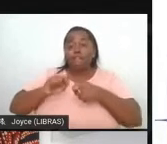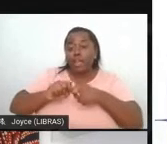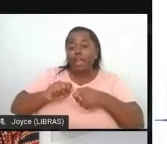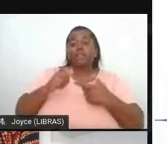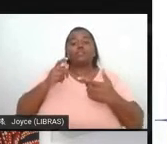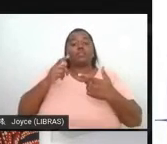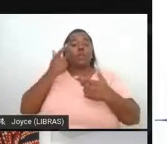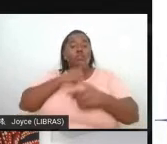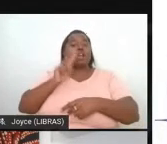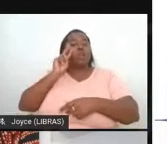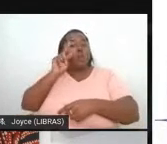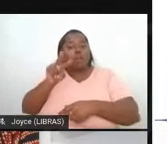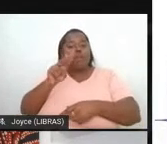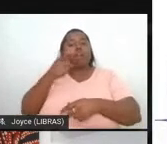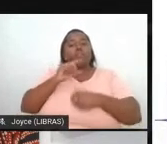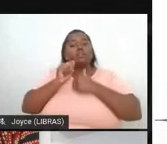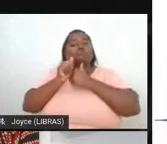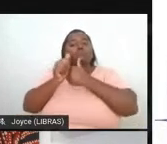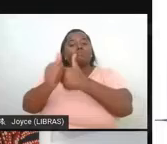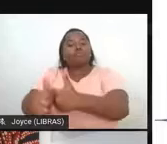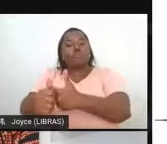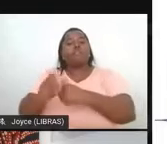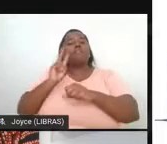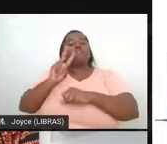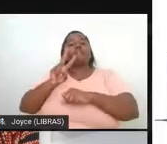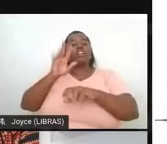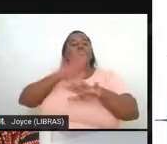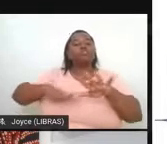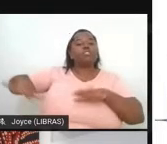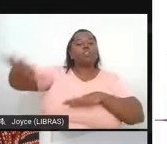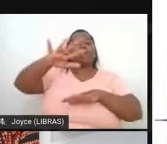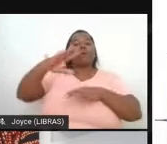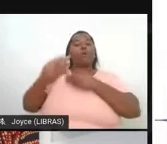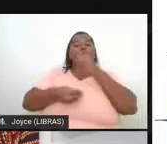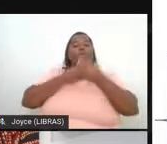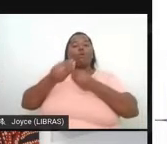olhar e ter uma visão geral da minha sala, né,